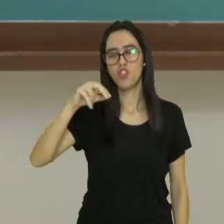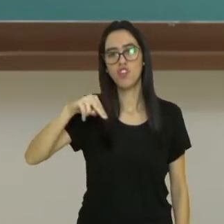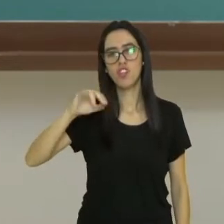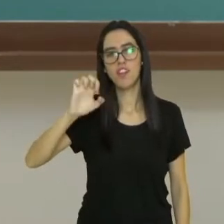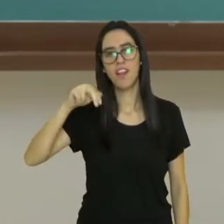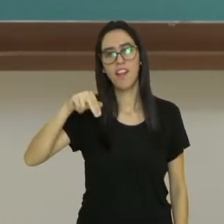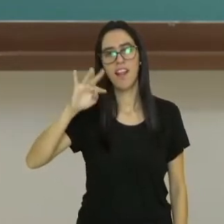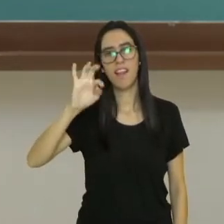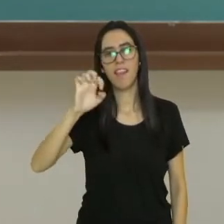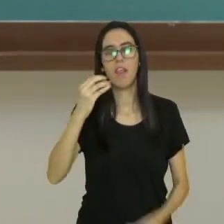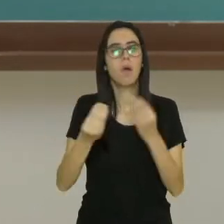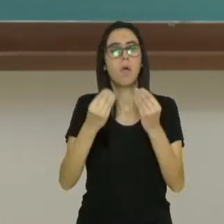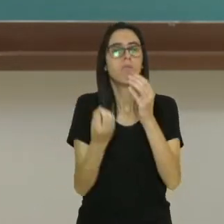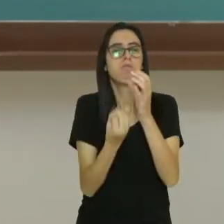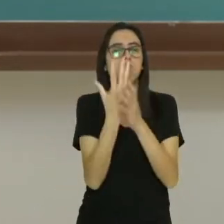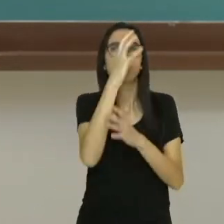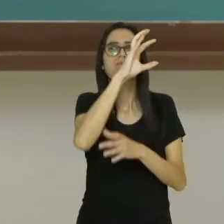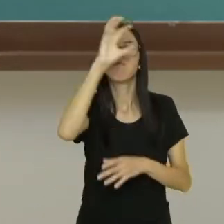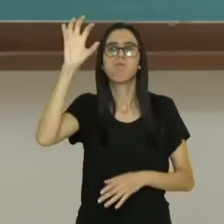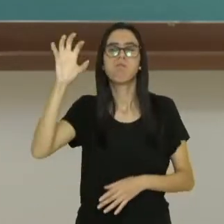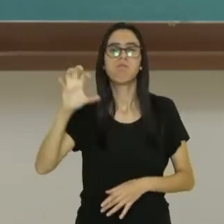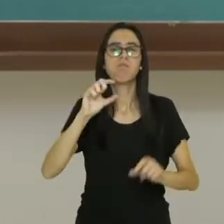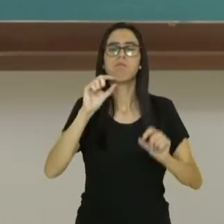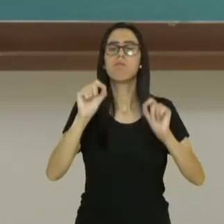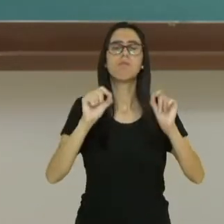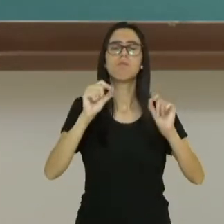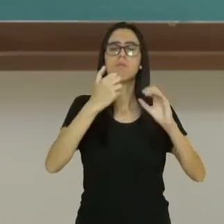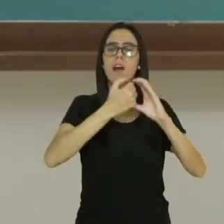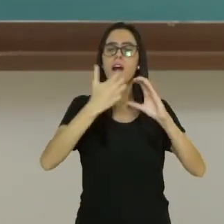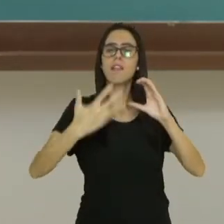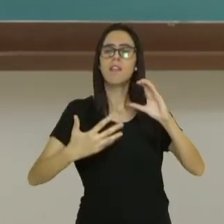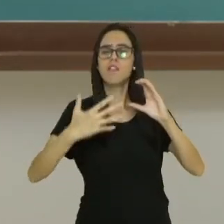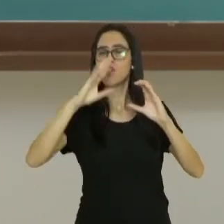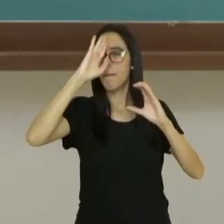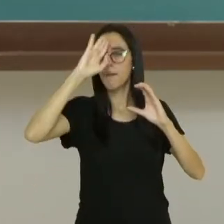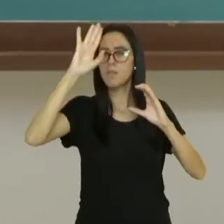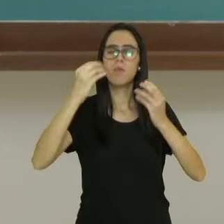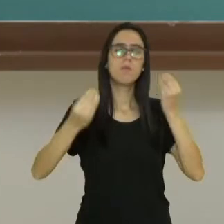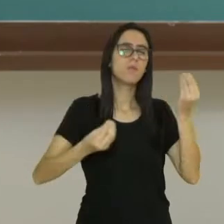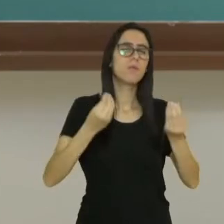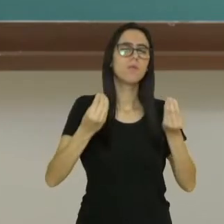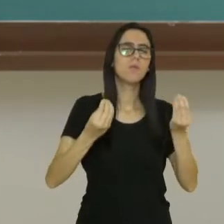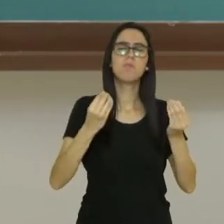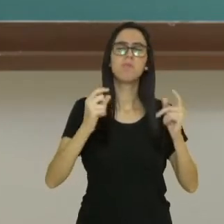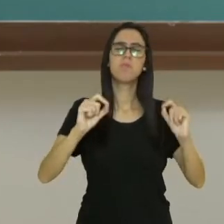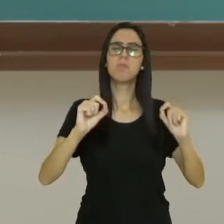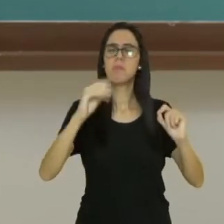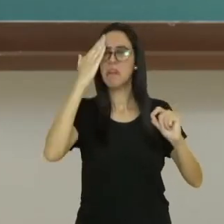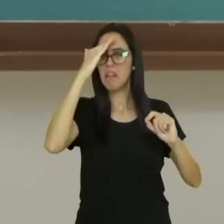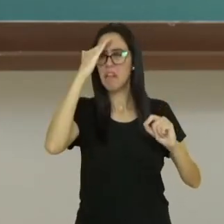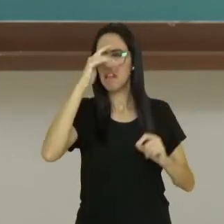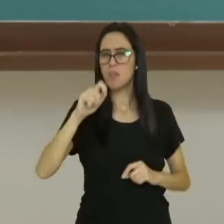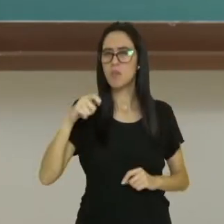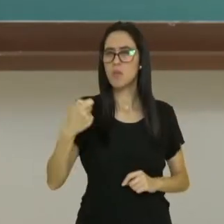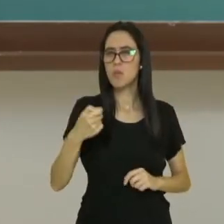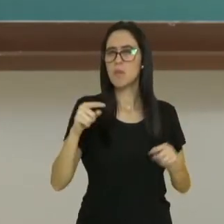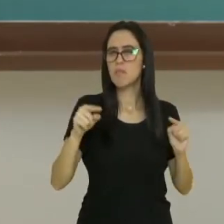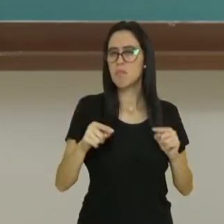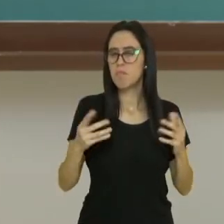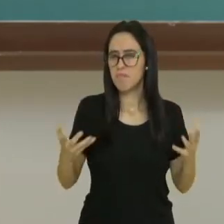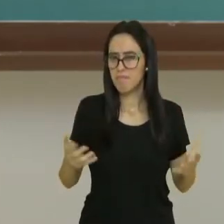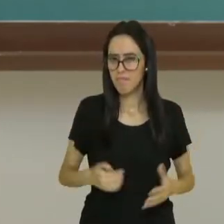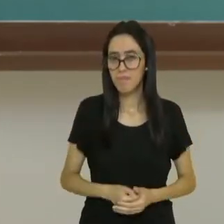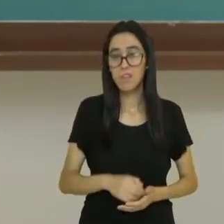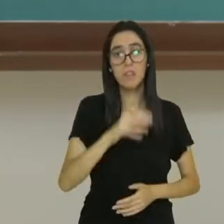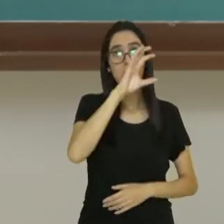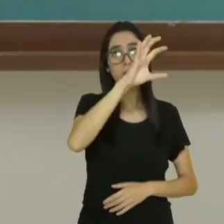principais características ou o que nós precisamos entender da formação dos continentes. Os continentes são